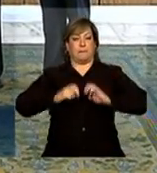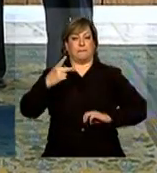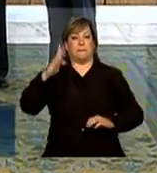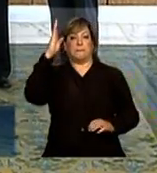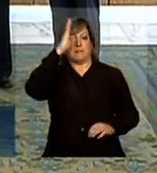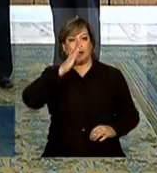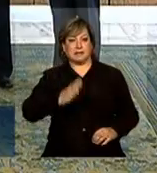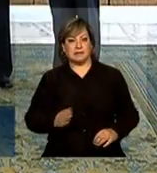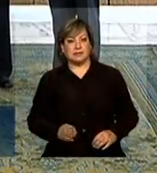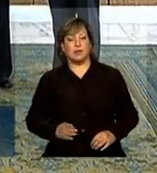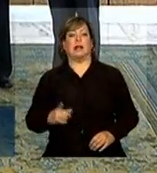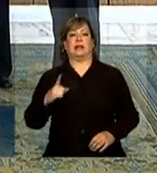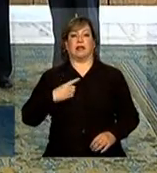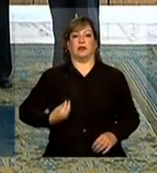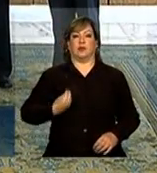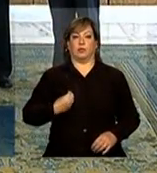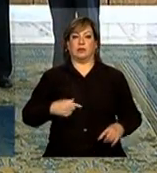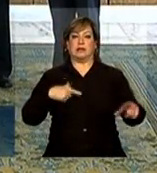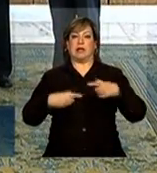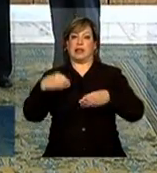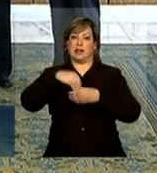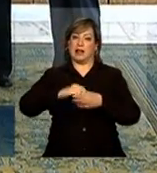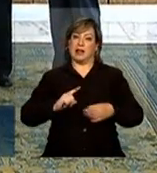atuam no mercado marroquino.